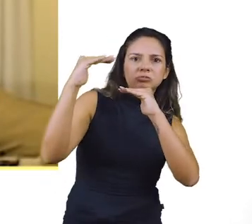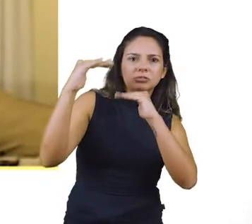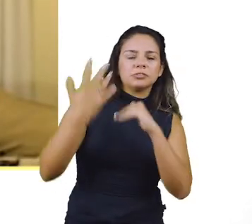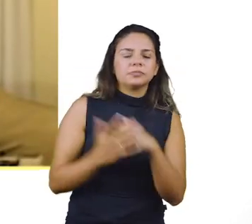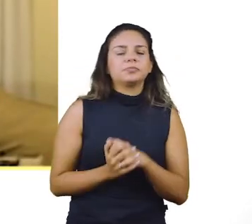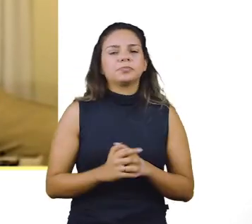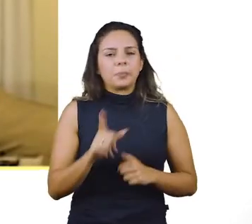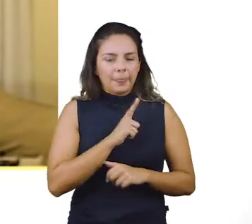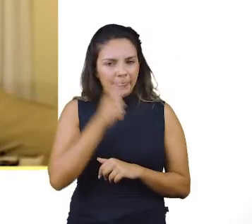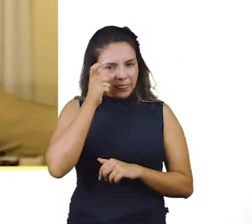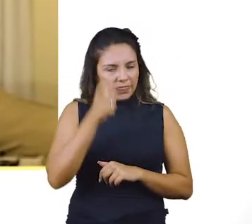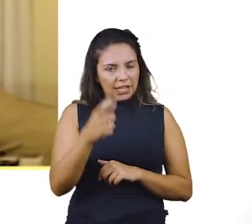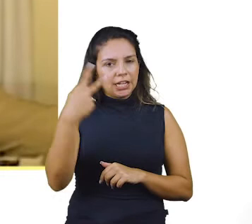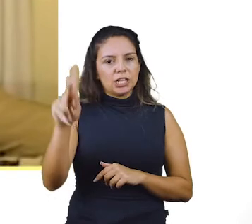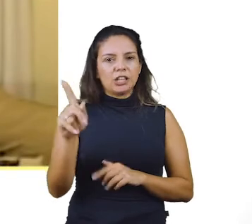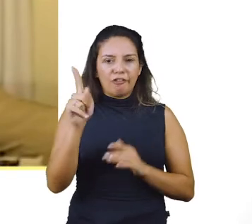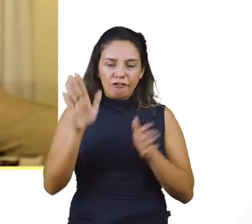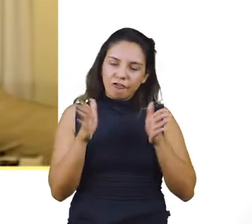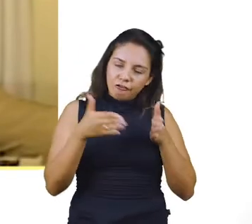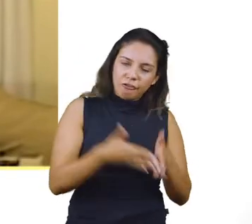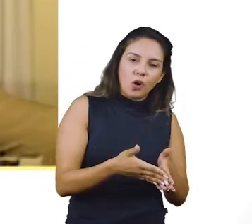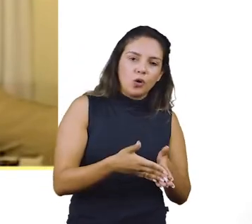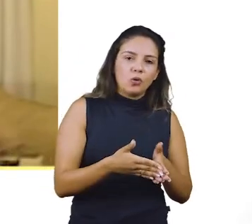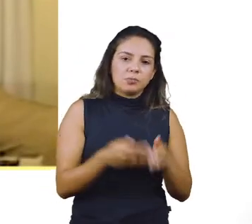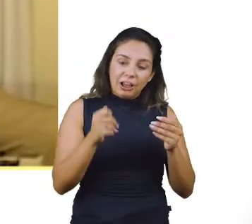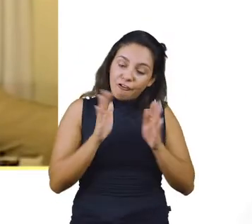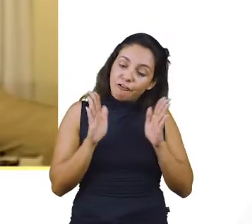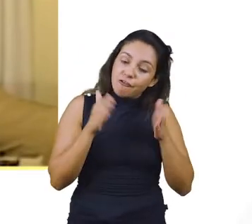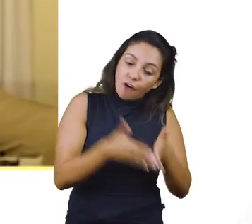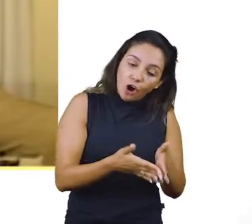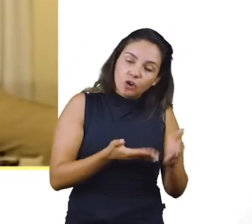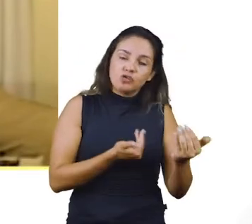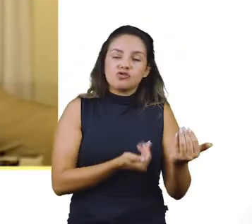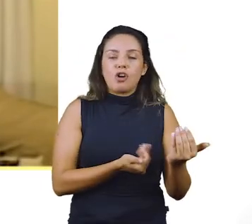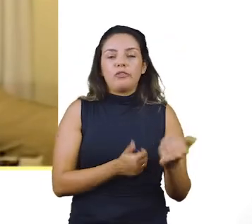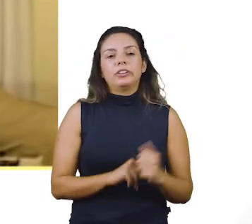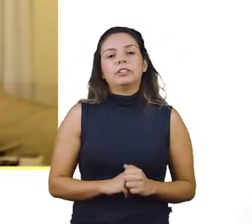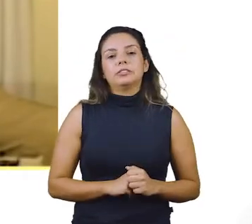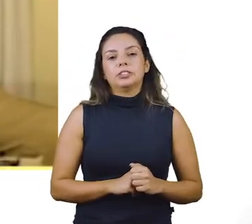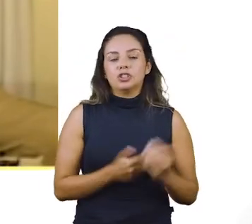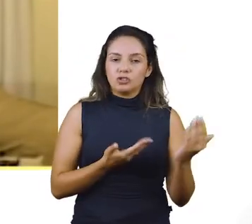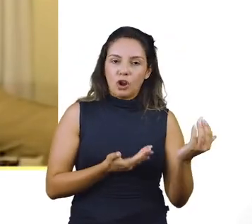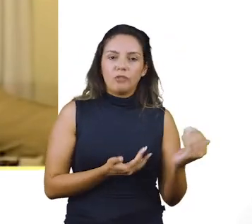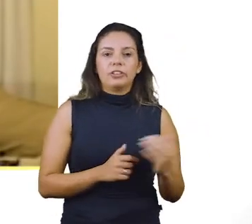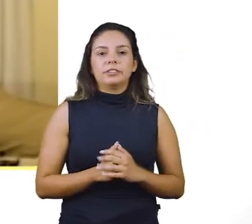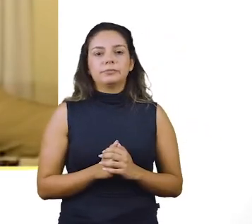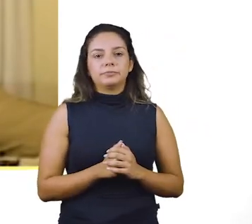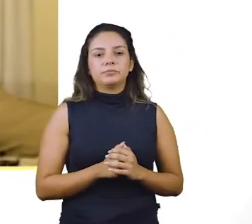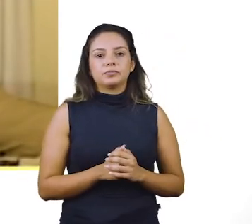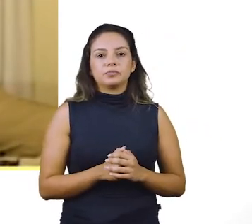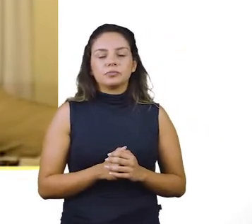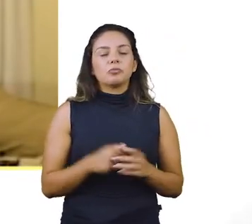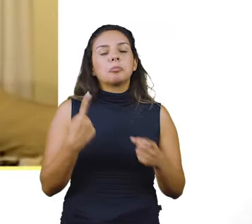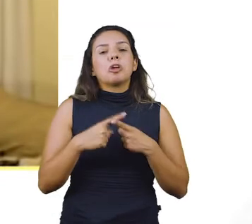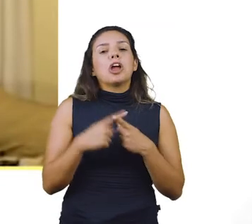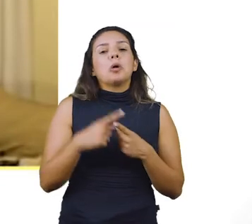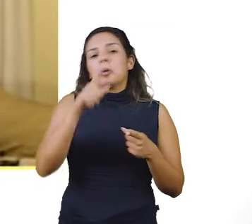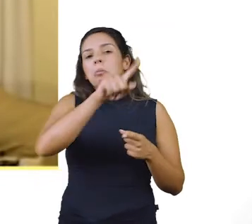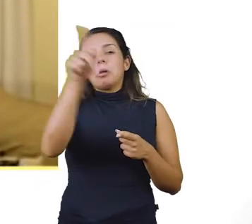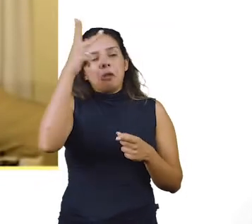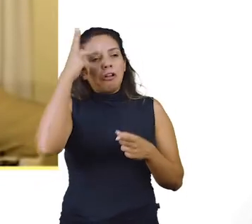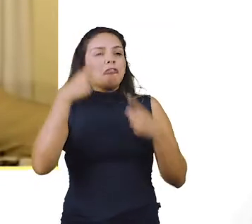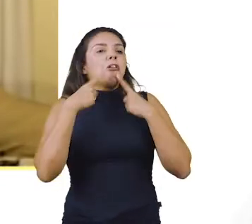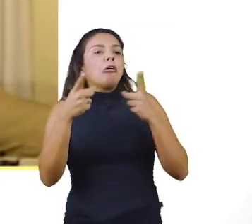deles. Eu acho que esse que é o foco. Acho que muitas vezes se esqueceu por um período de por que o jovem não lê? Porque